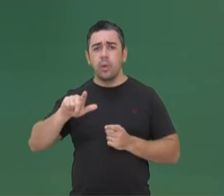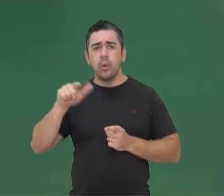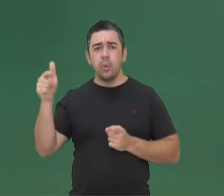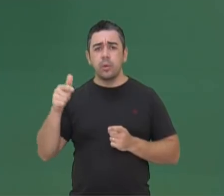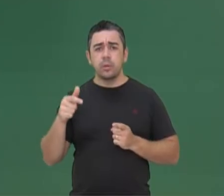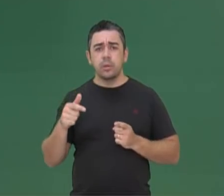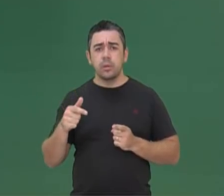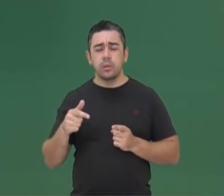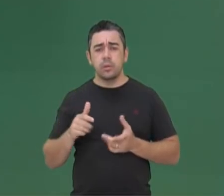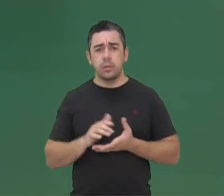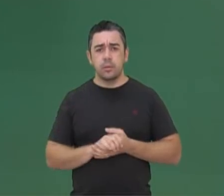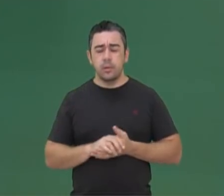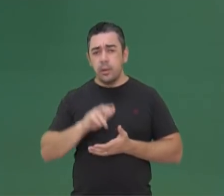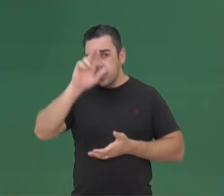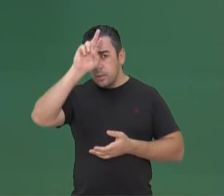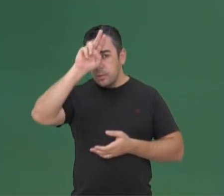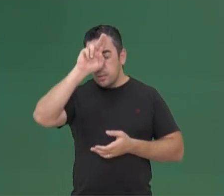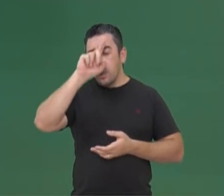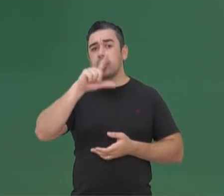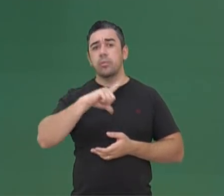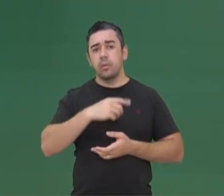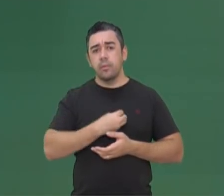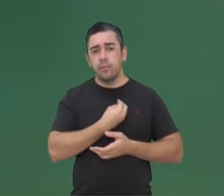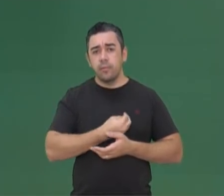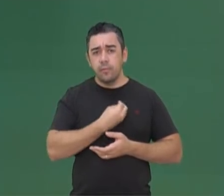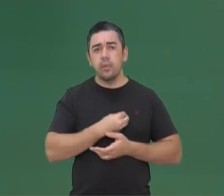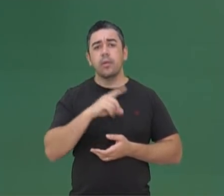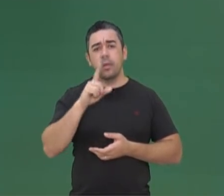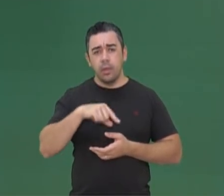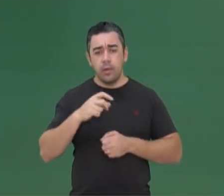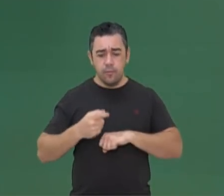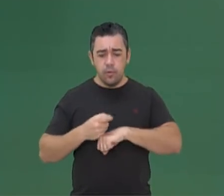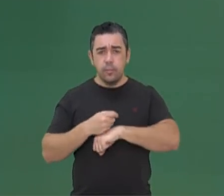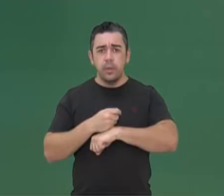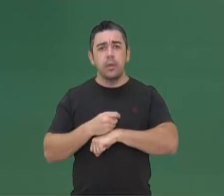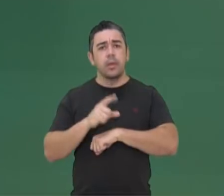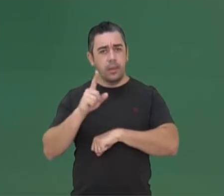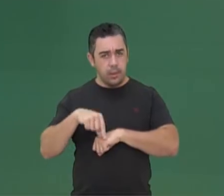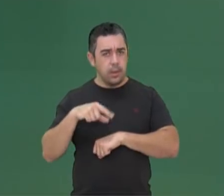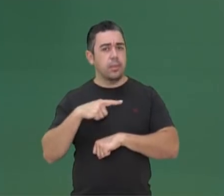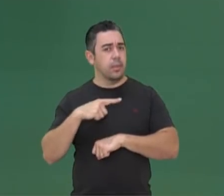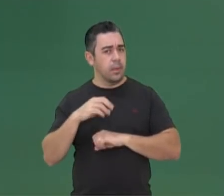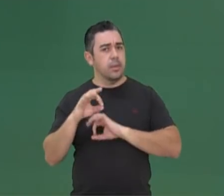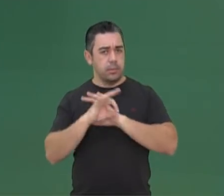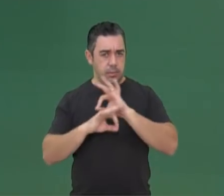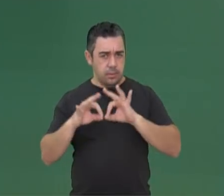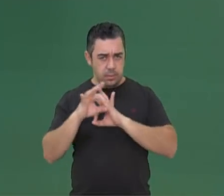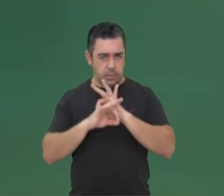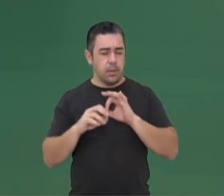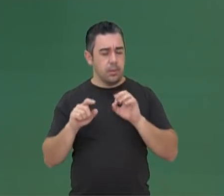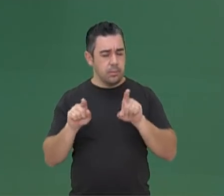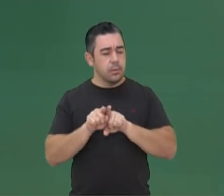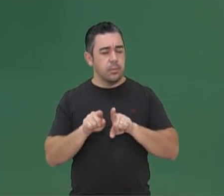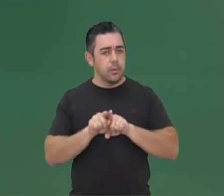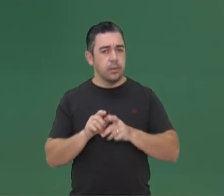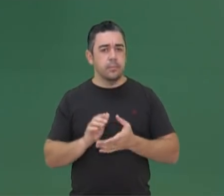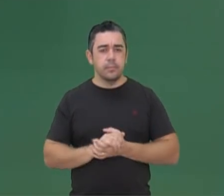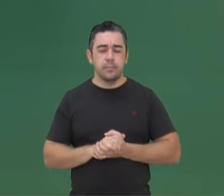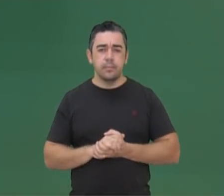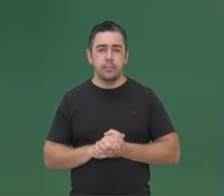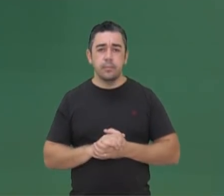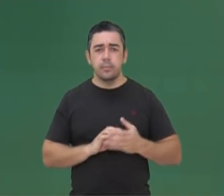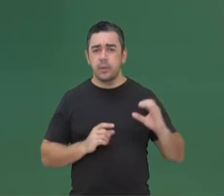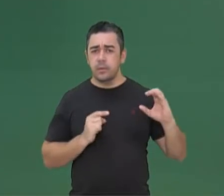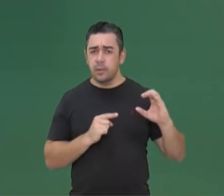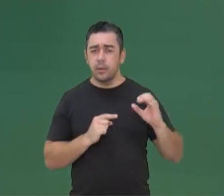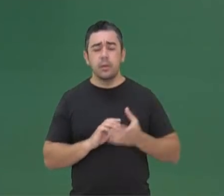Fabiano? Os insetos são seres vivos, a formiga é um ser vivo, então ela é constituída por células. Na